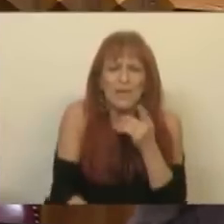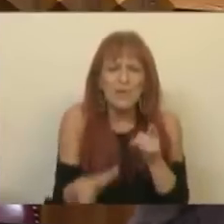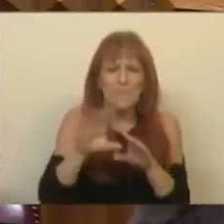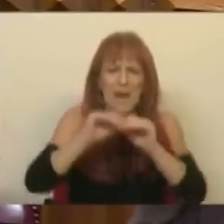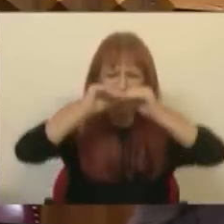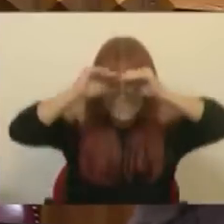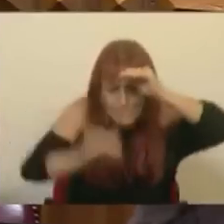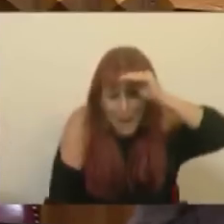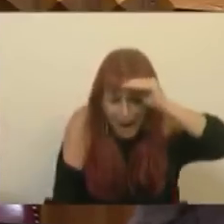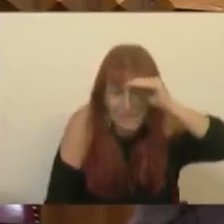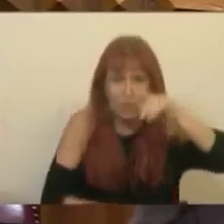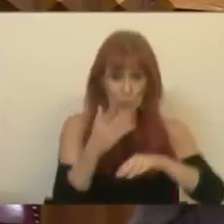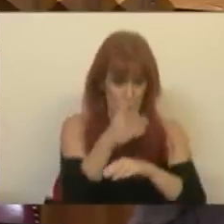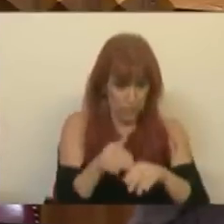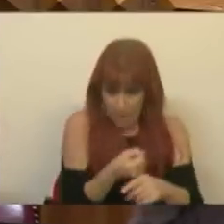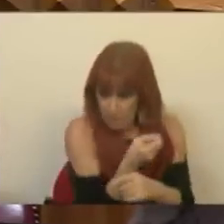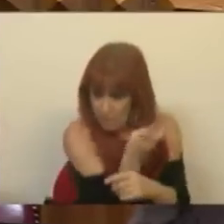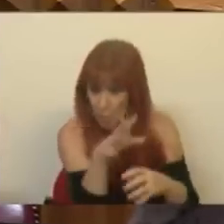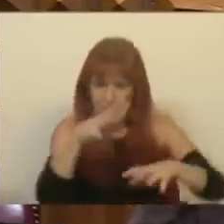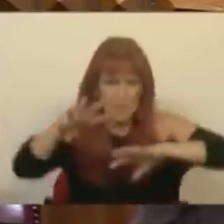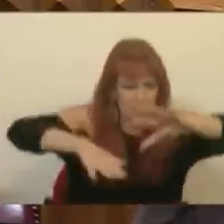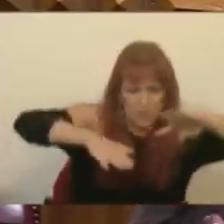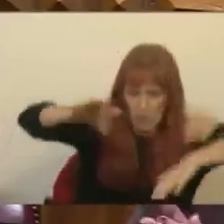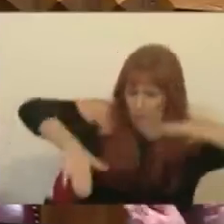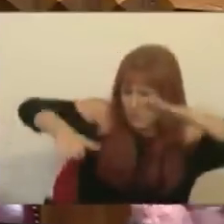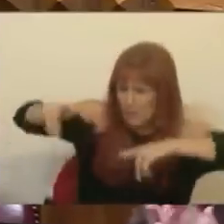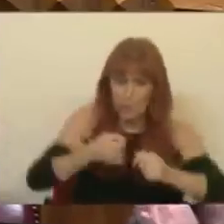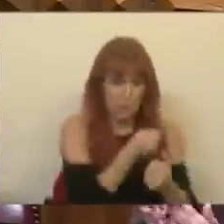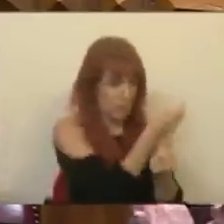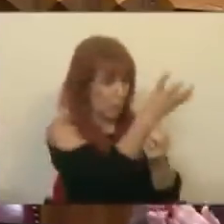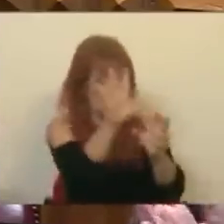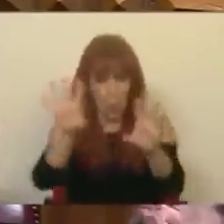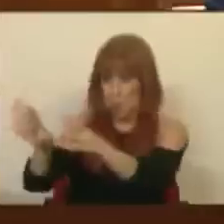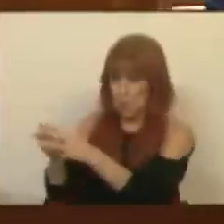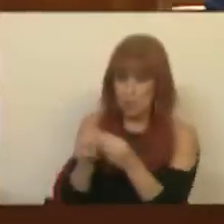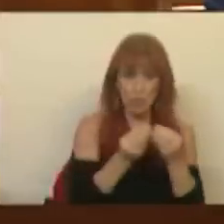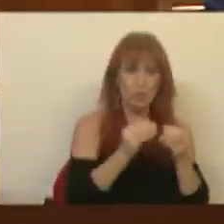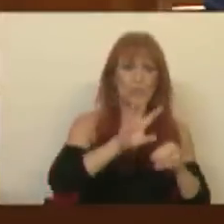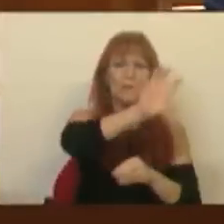mais baixo no meio dessa instabilidade que este conjunto